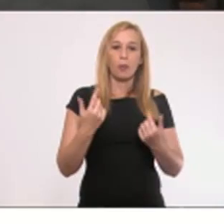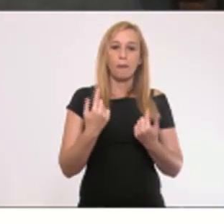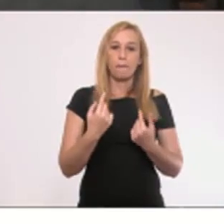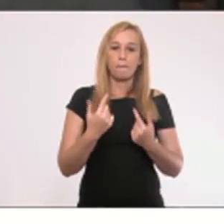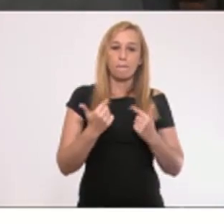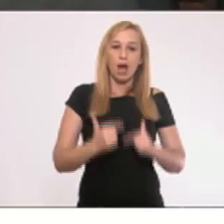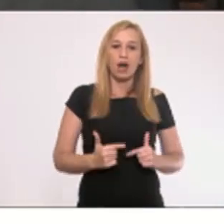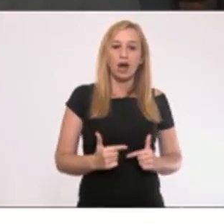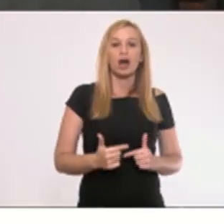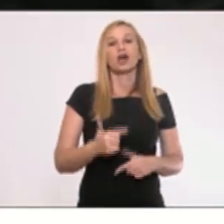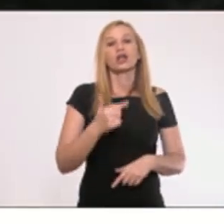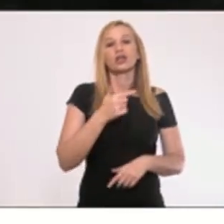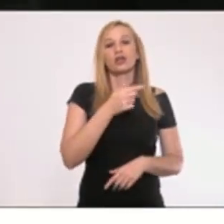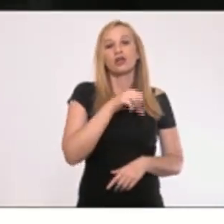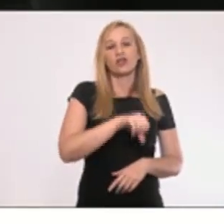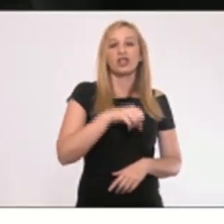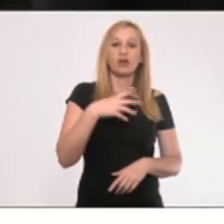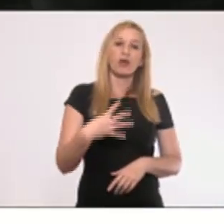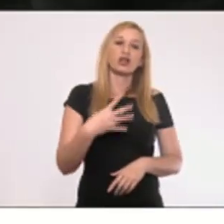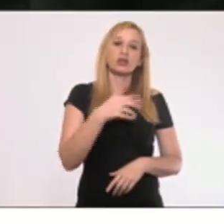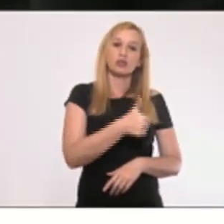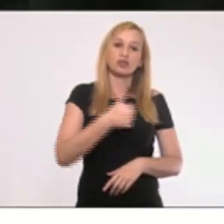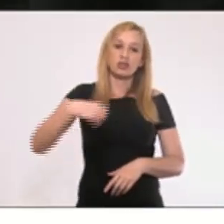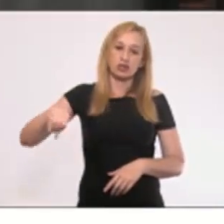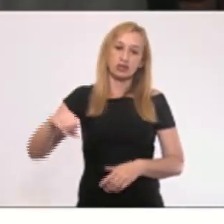projeto de resolução 94/2019.